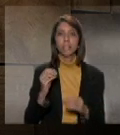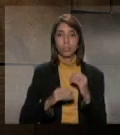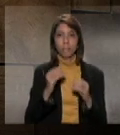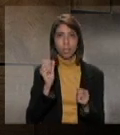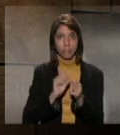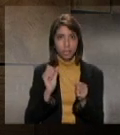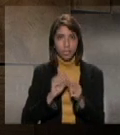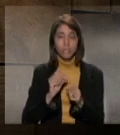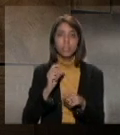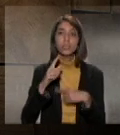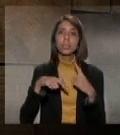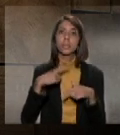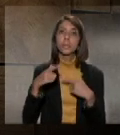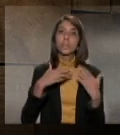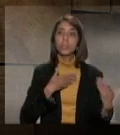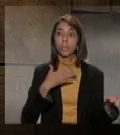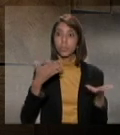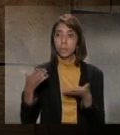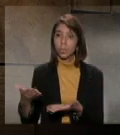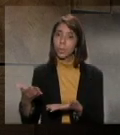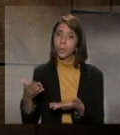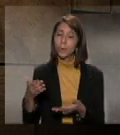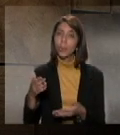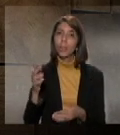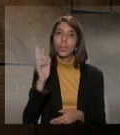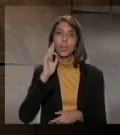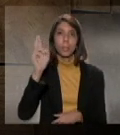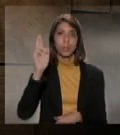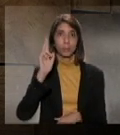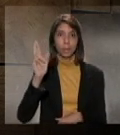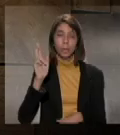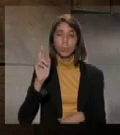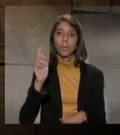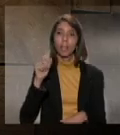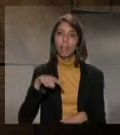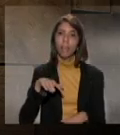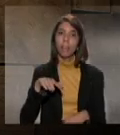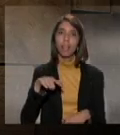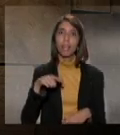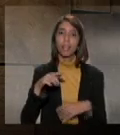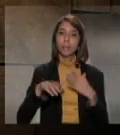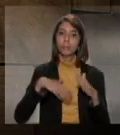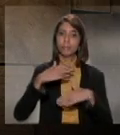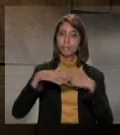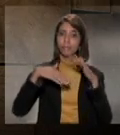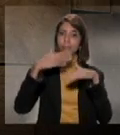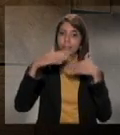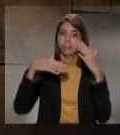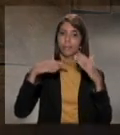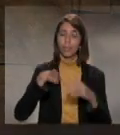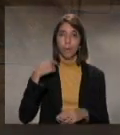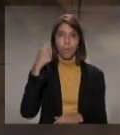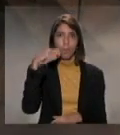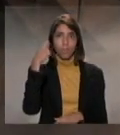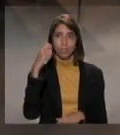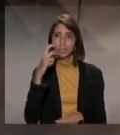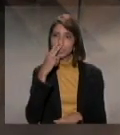Isso. E depois o Luiz Fernando me chamou para fazer a Dona Patroa no Renascer. Que foi aí que me deu uma